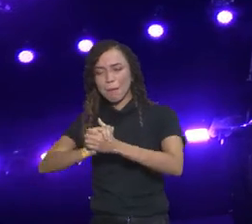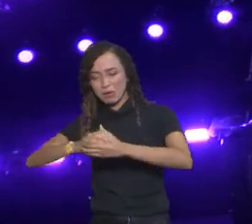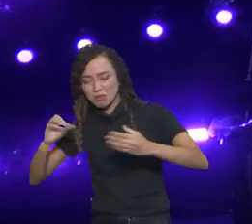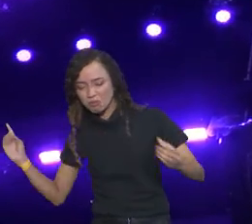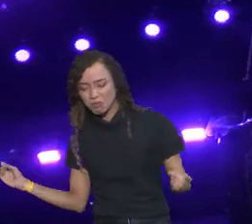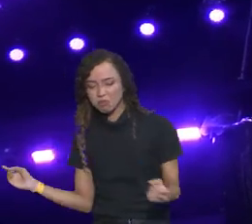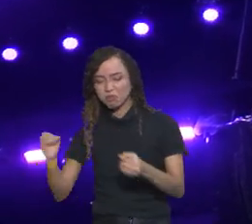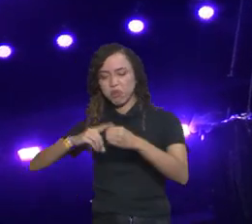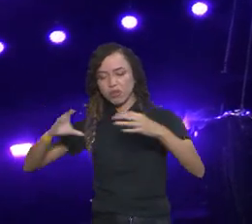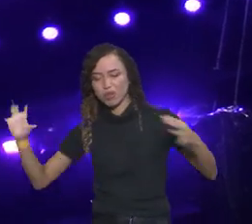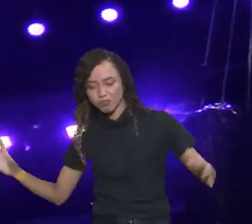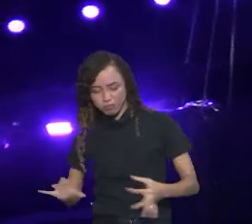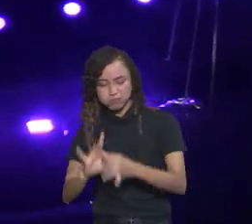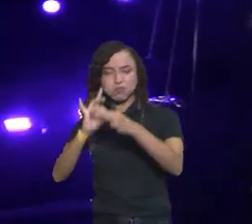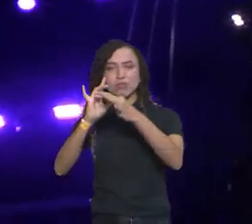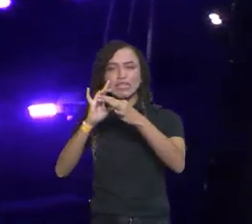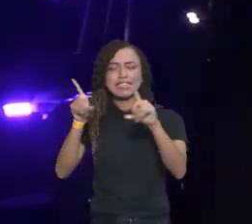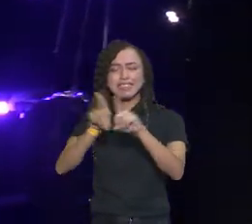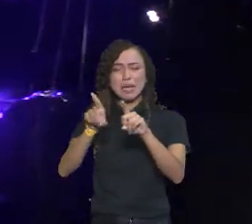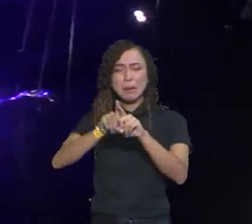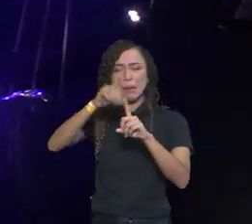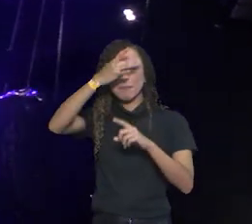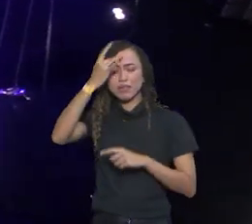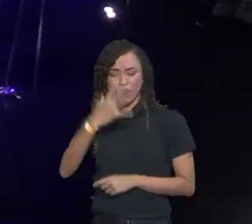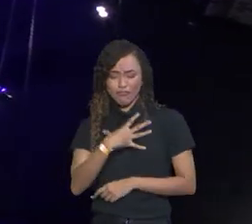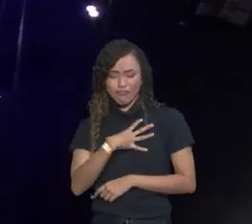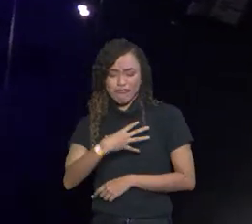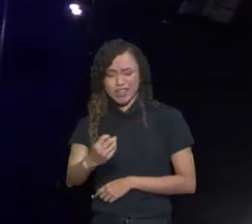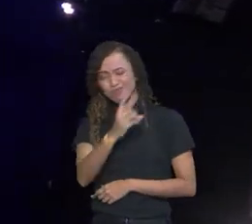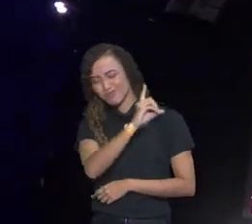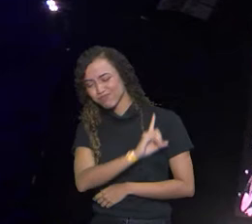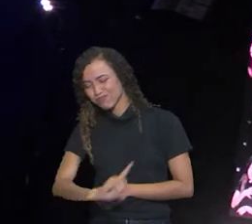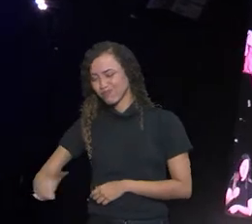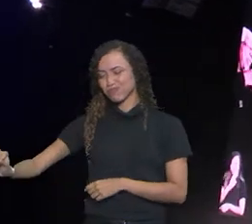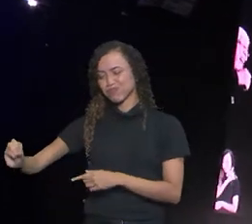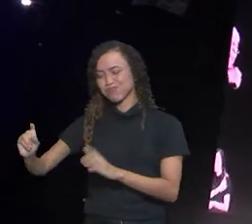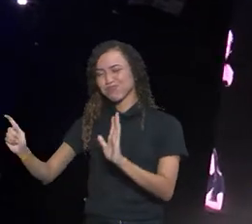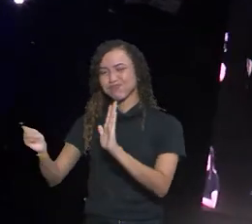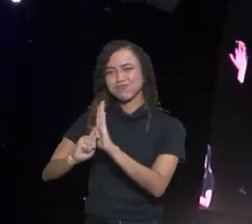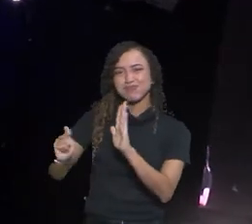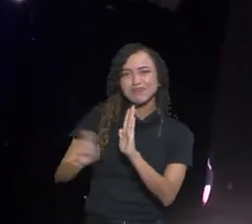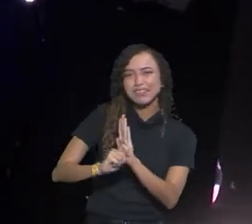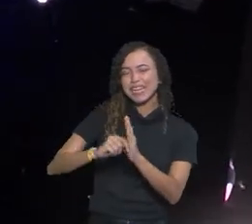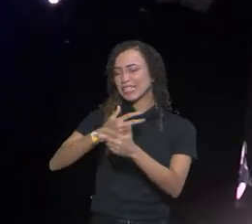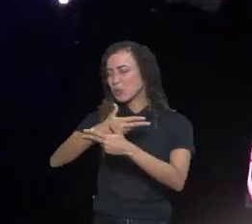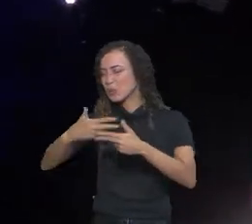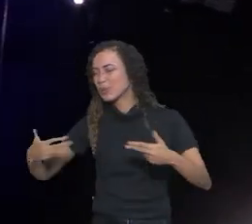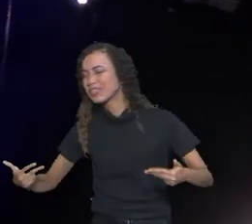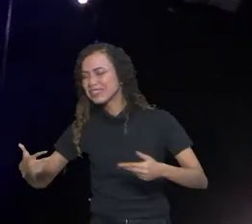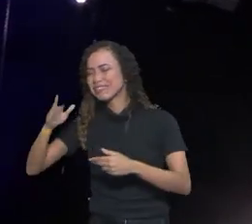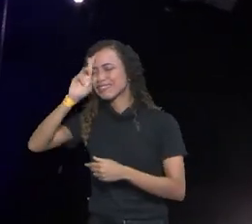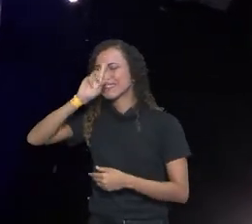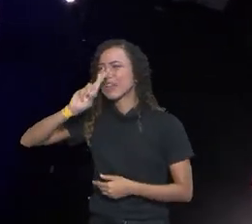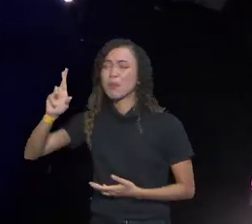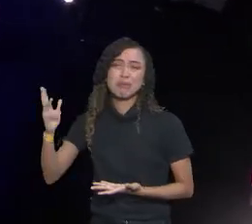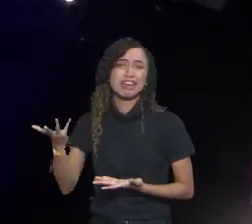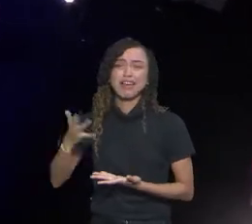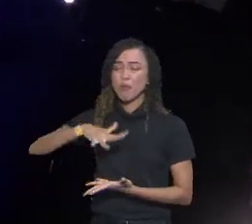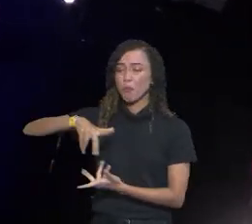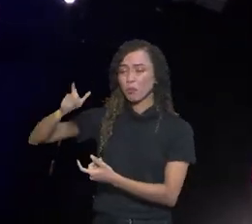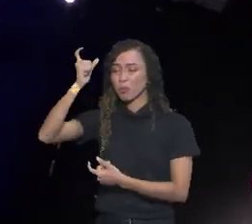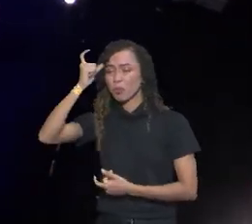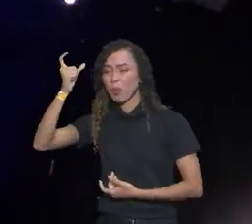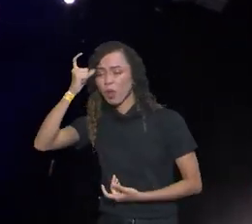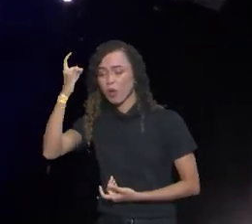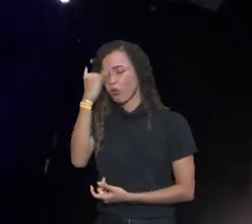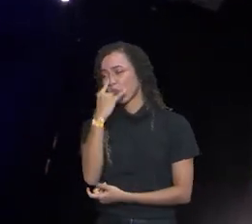traz de volta Aquele filho que foi perdido para as drogas Senhor o tráfico o traficante senhor conseguiu conquistar